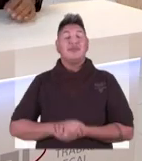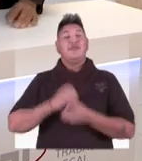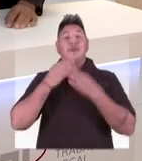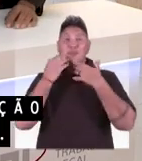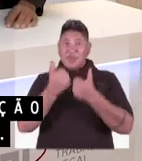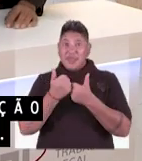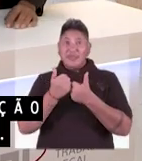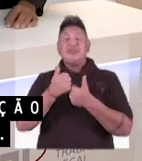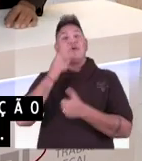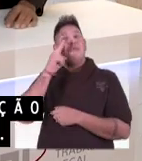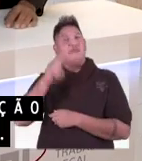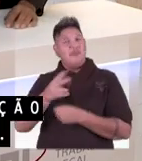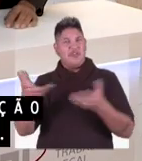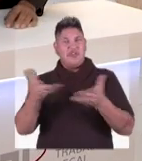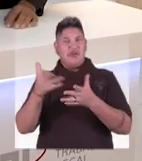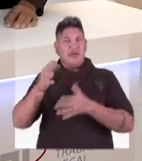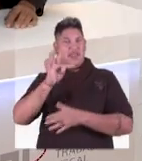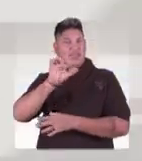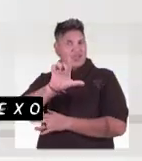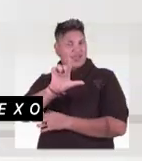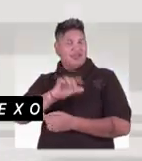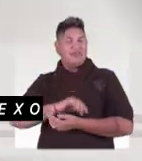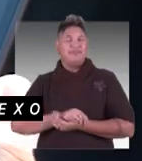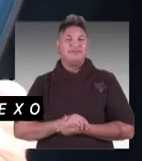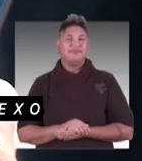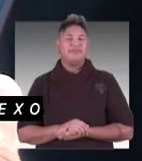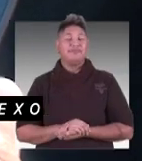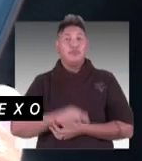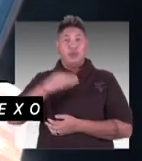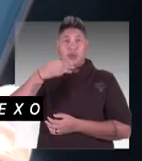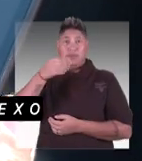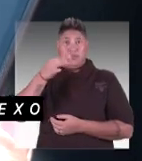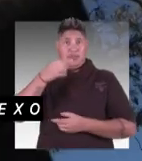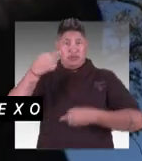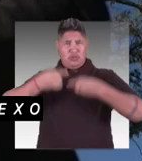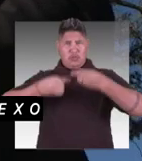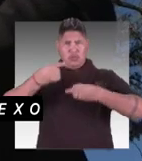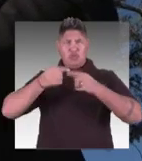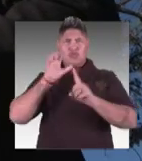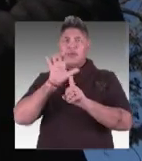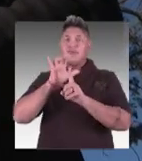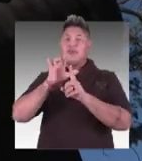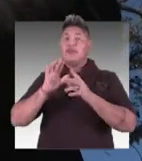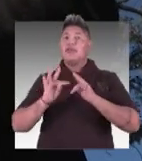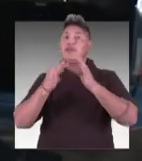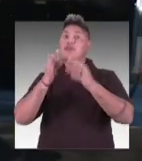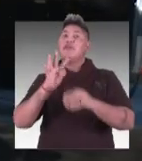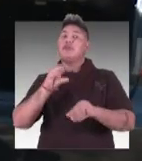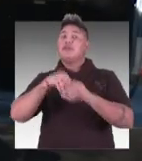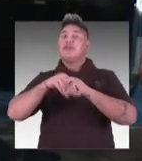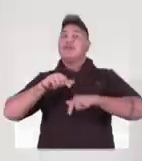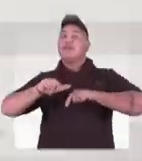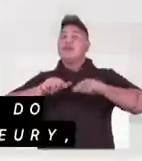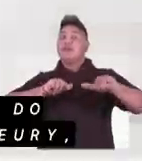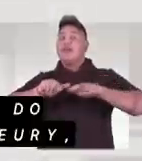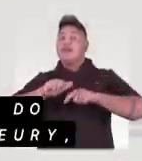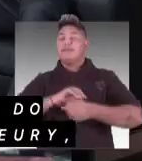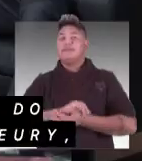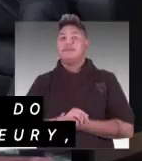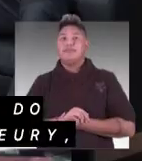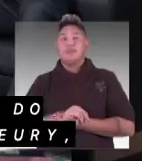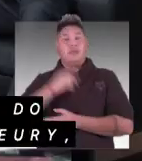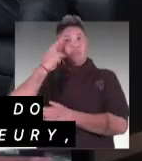Olá, veja nesta edição do Trabalho Legal. MPT discute o reflexo da era digital nas relações de trabalho.